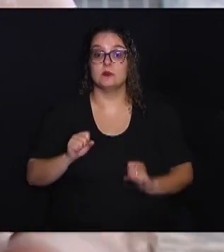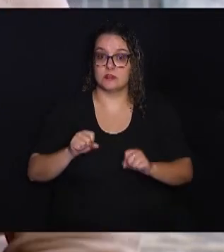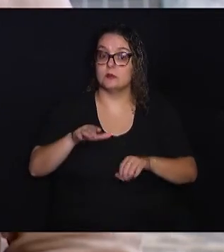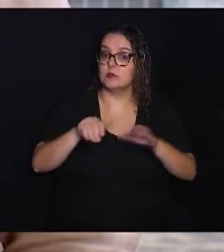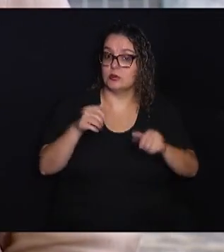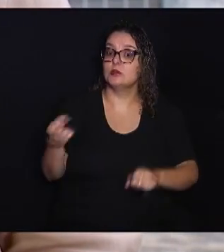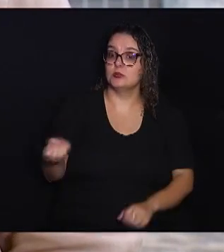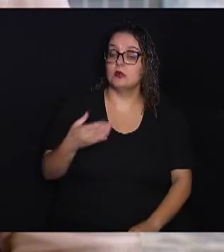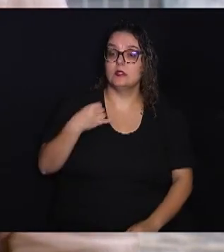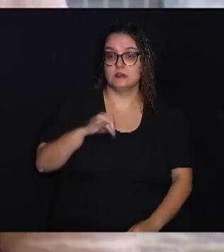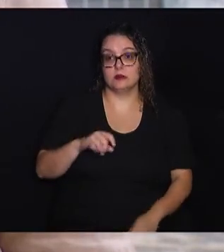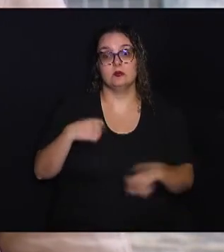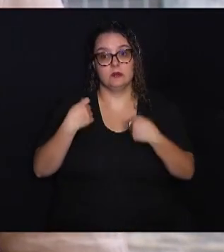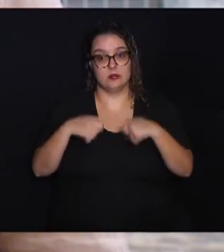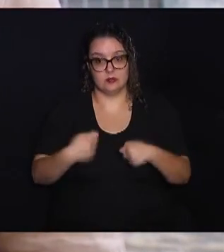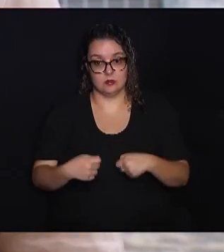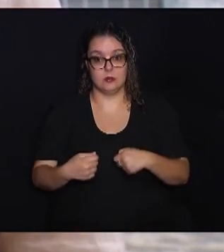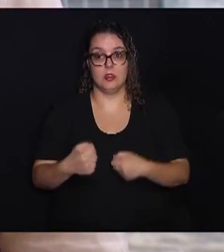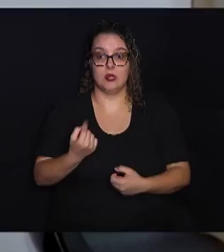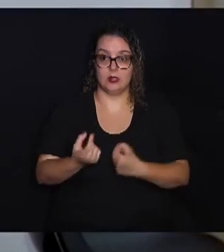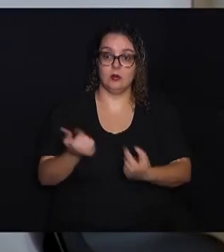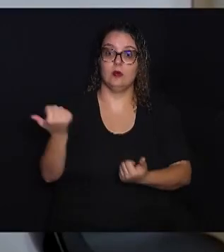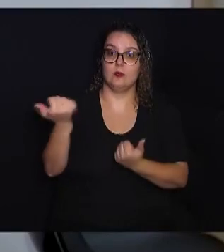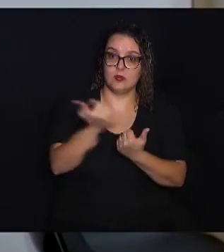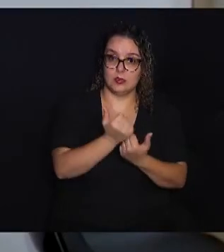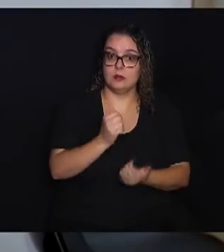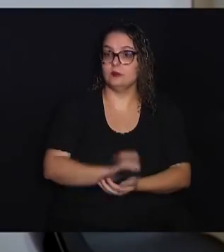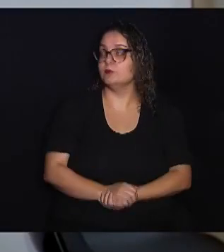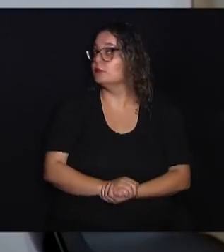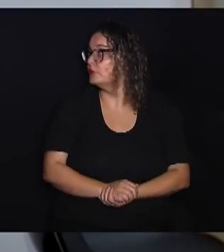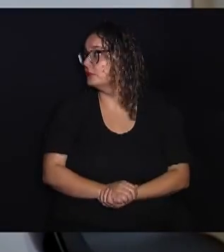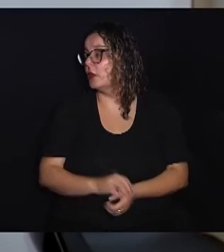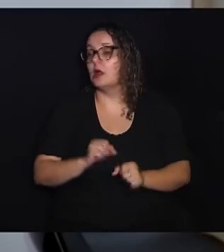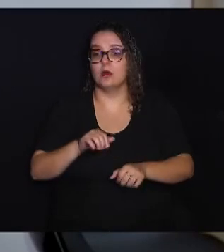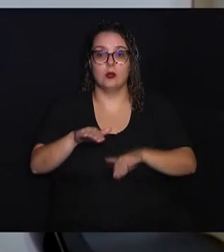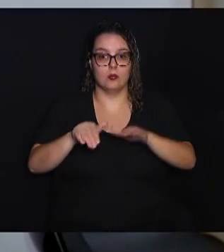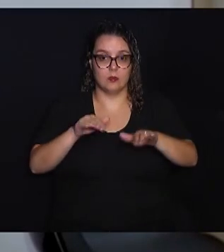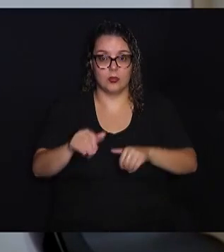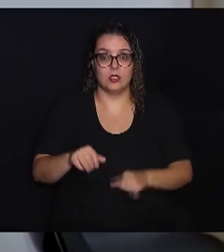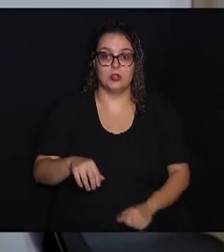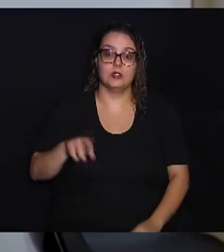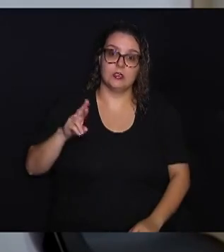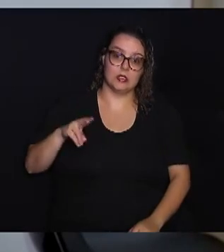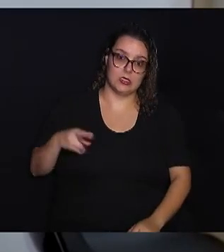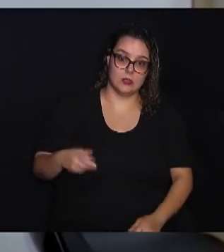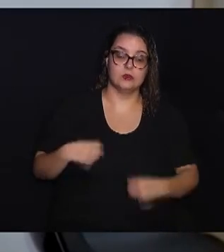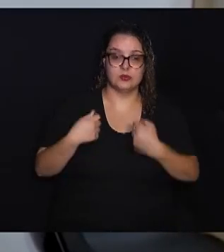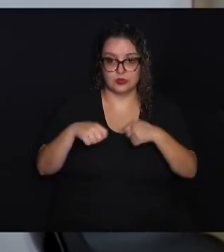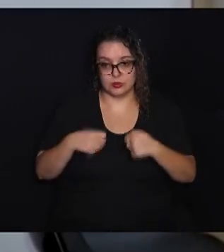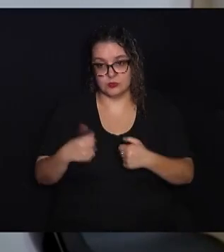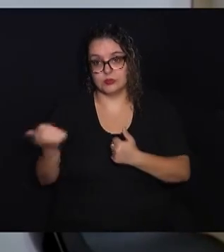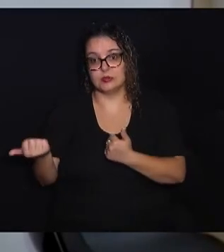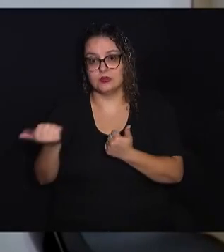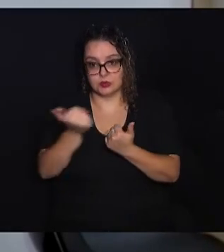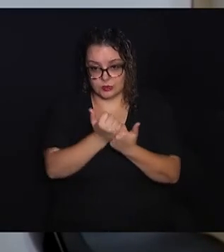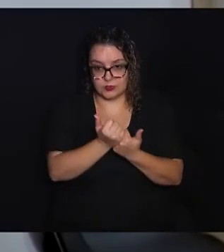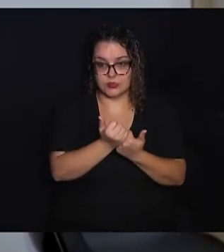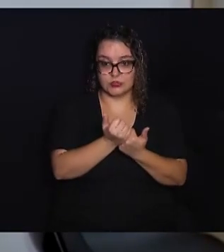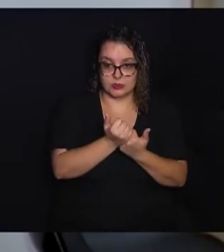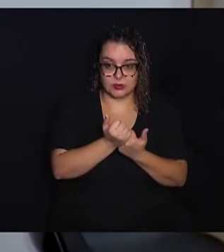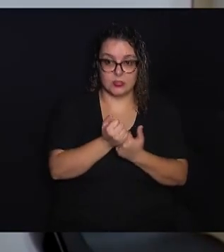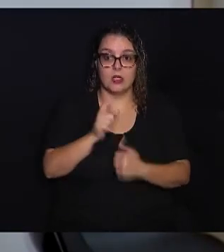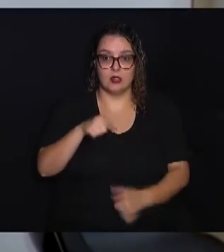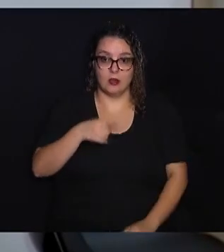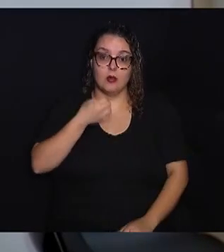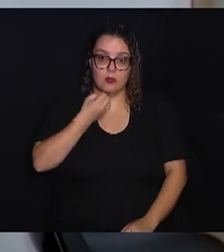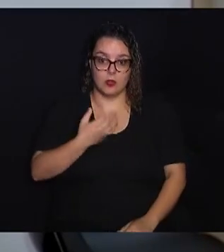convocações caso seja necessária alguma substituição. Pode haver convocação em virtude de necessidade de substituição, então é bom que